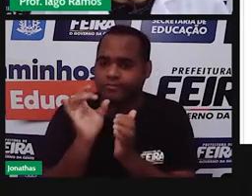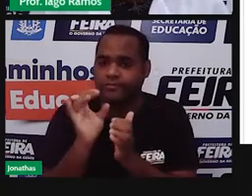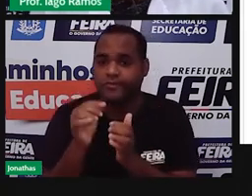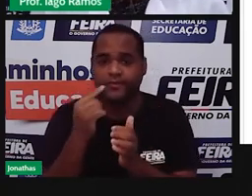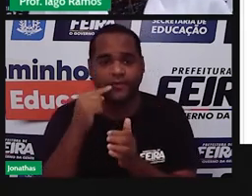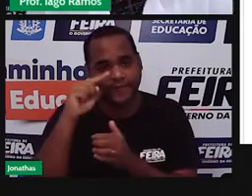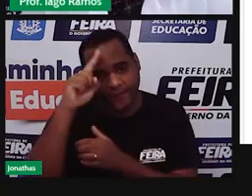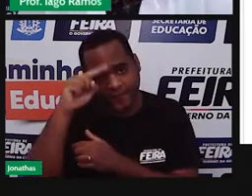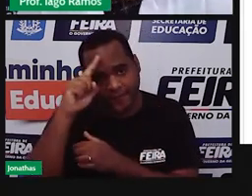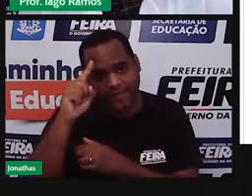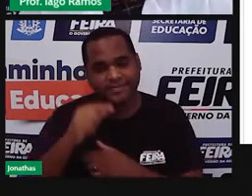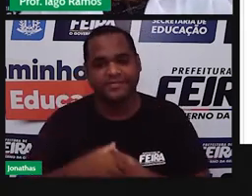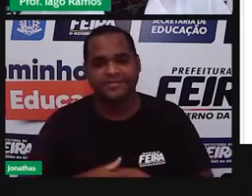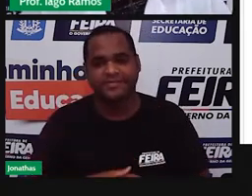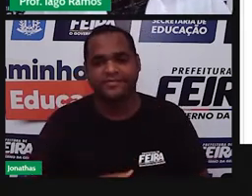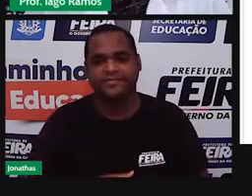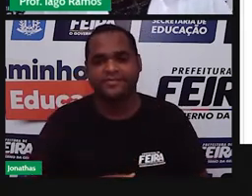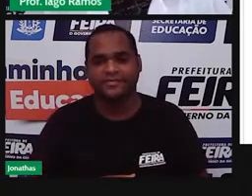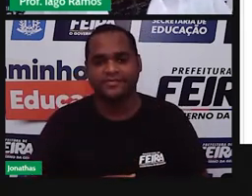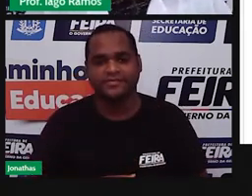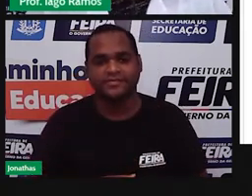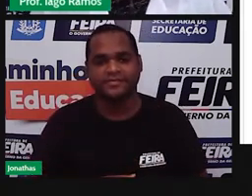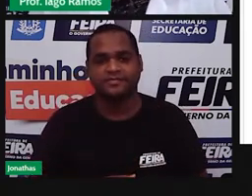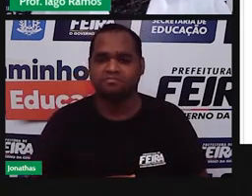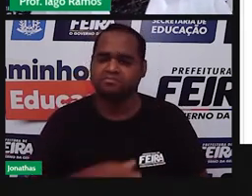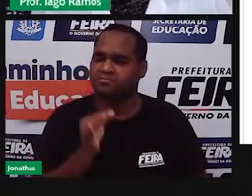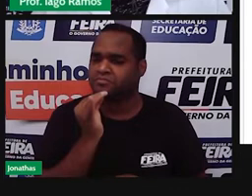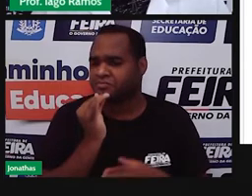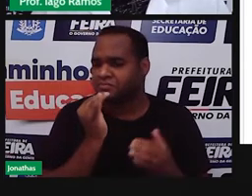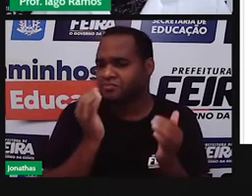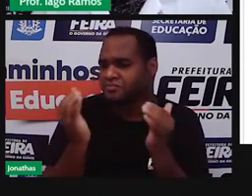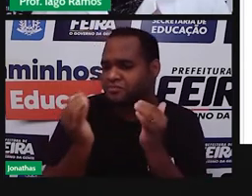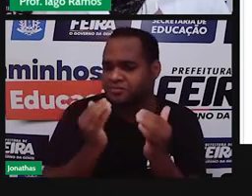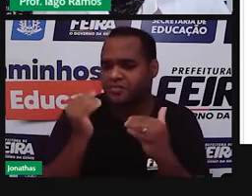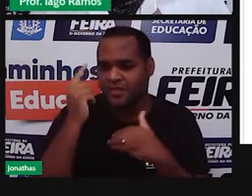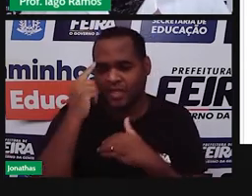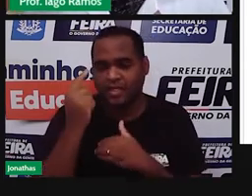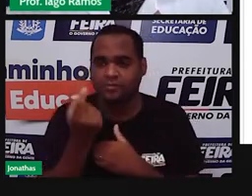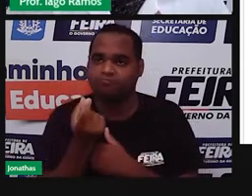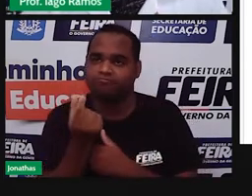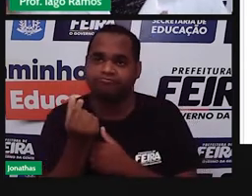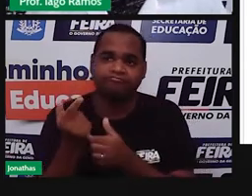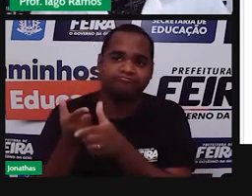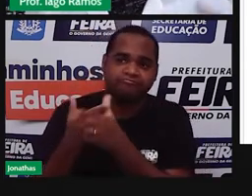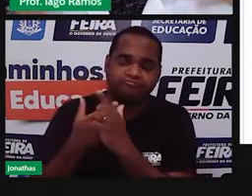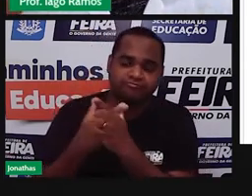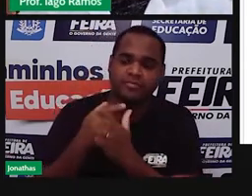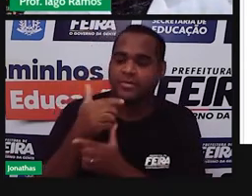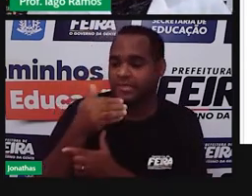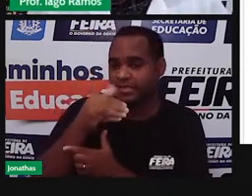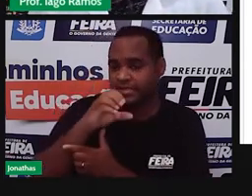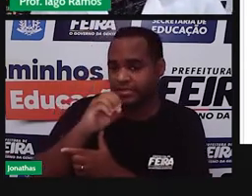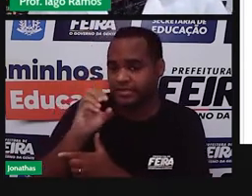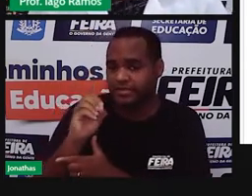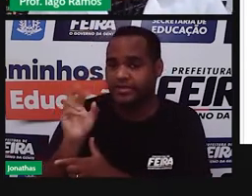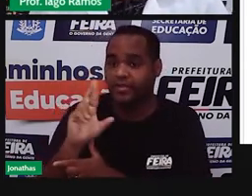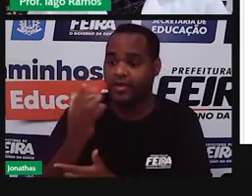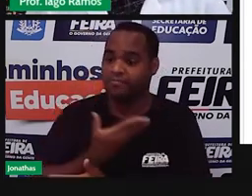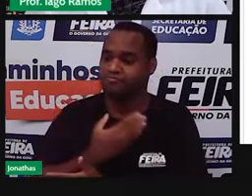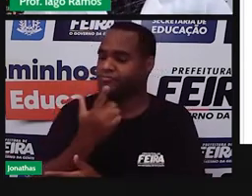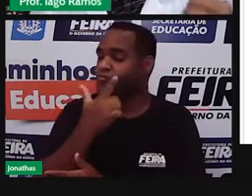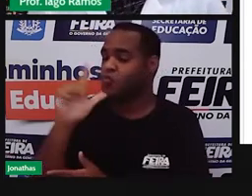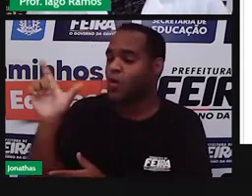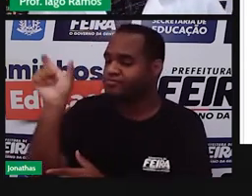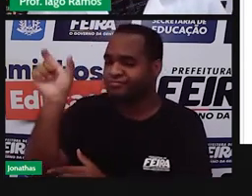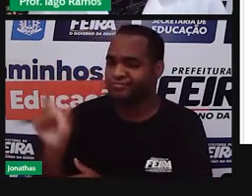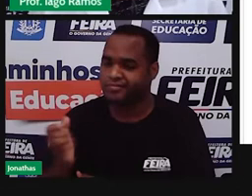bom? Agora, suponha que eu pedi R$ 100 emprestado a outro amigo. Já procurei outro amigo